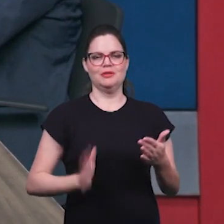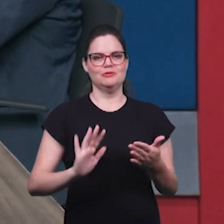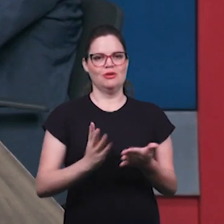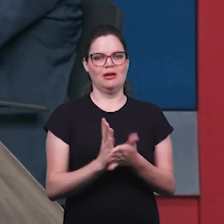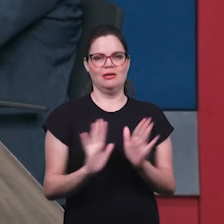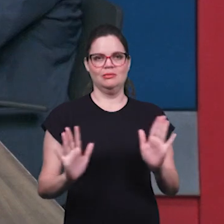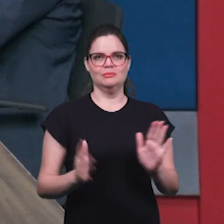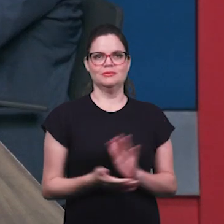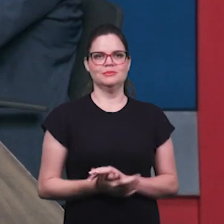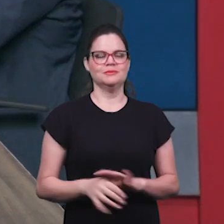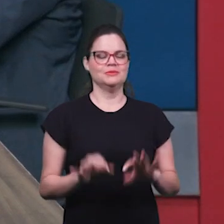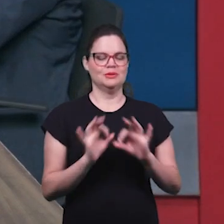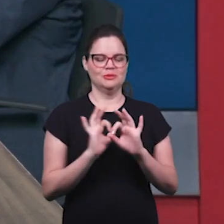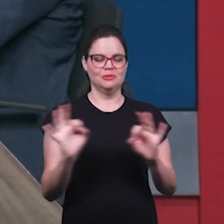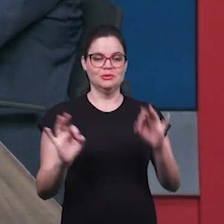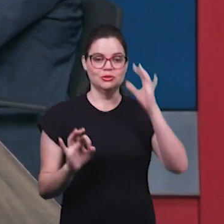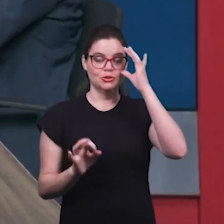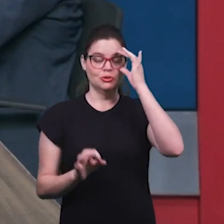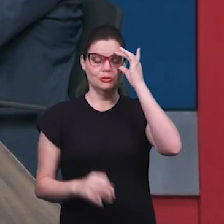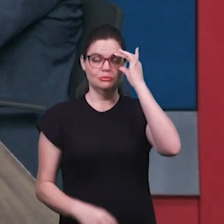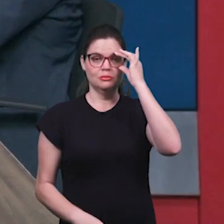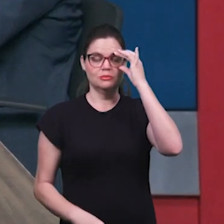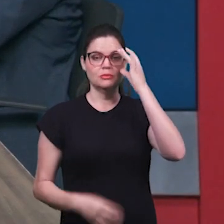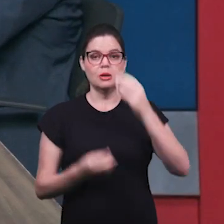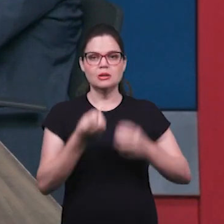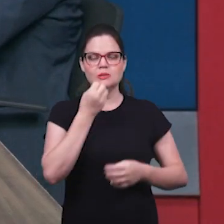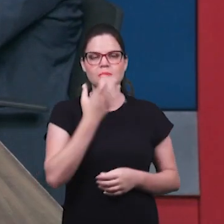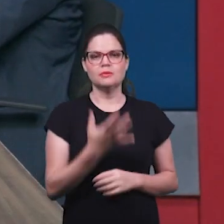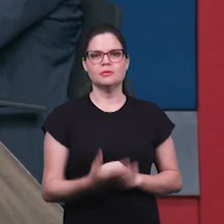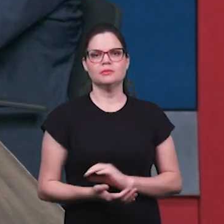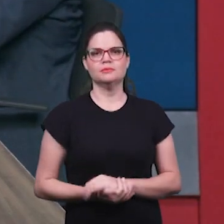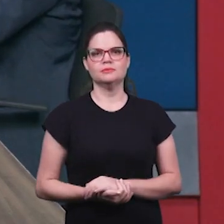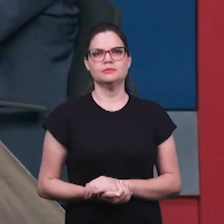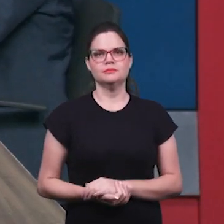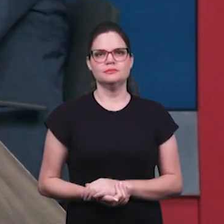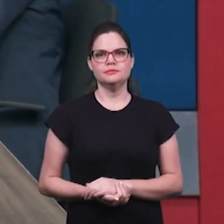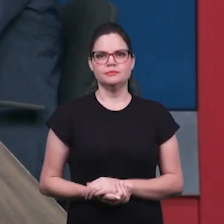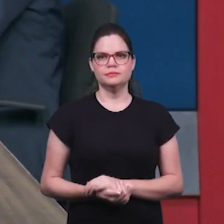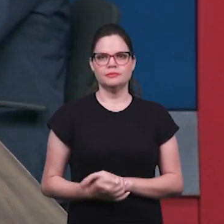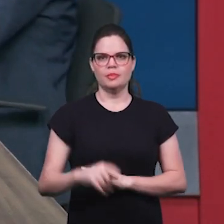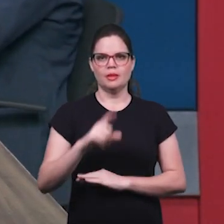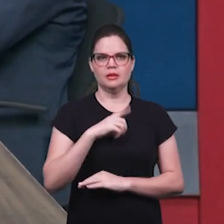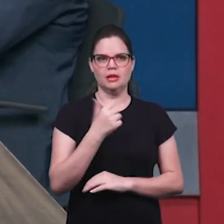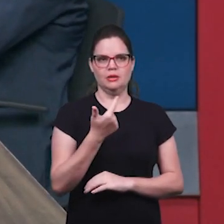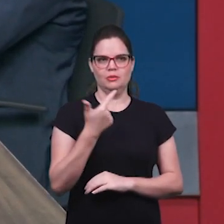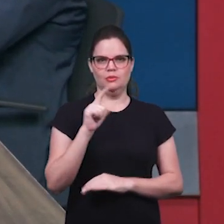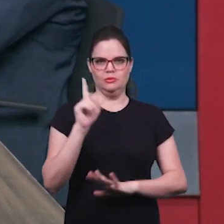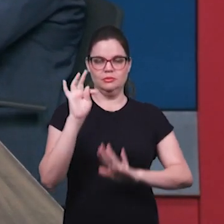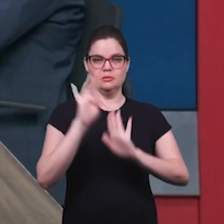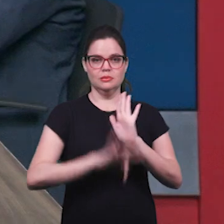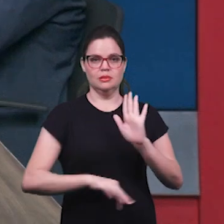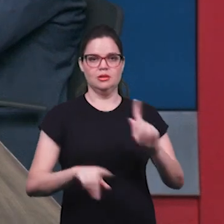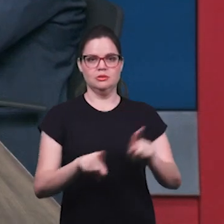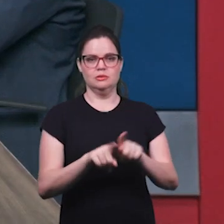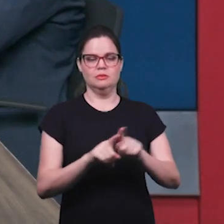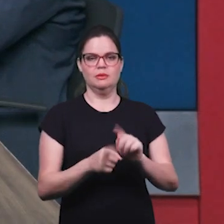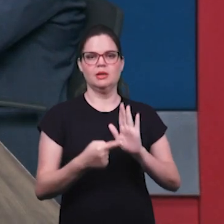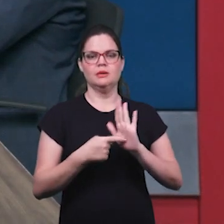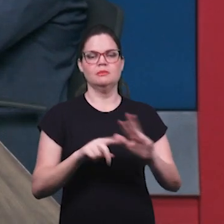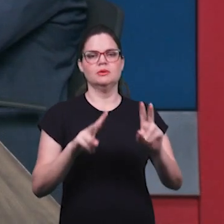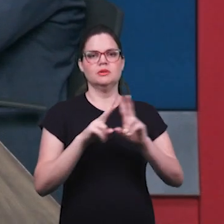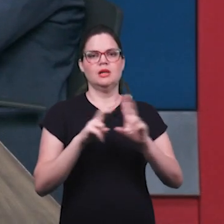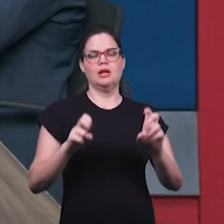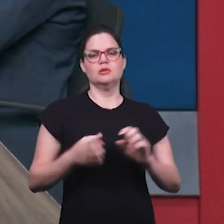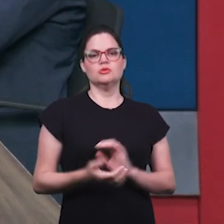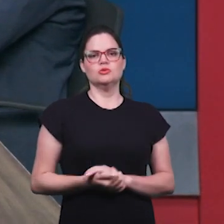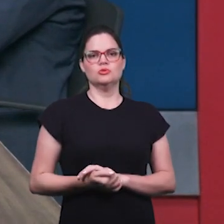bem colocado pelo Dr. Tiago. Há um outro texto que se refere à terceira trombeta, que vai